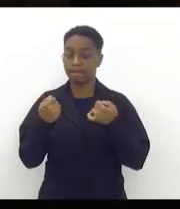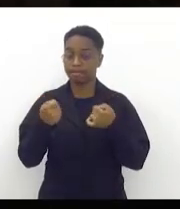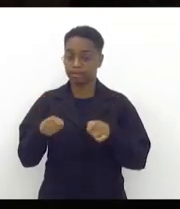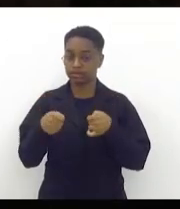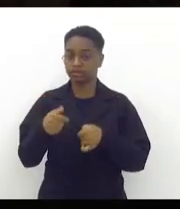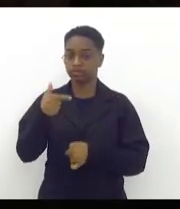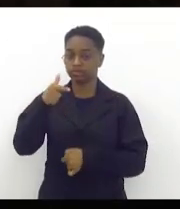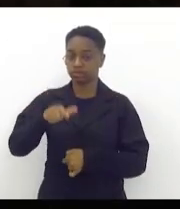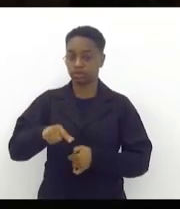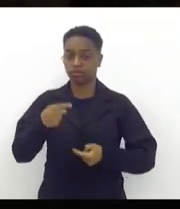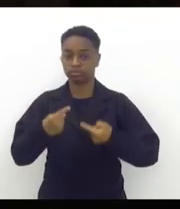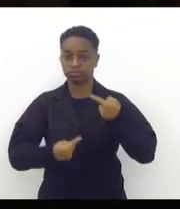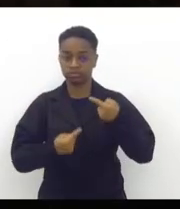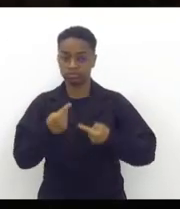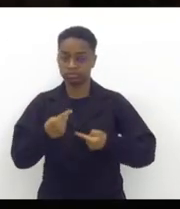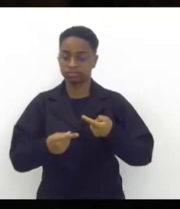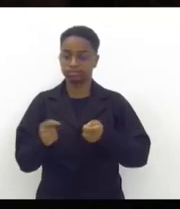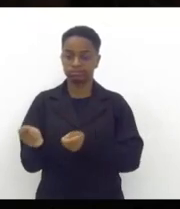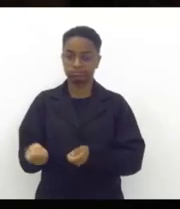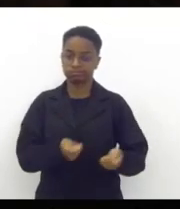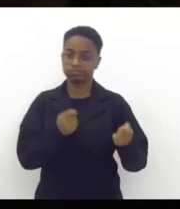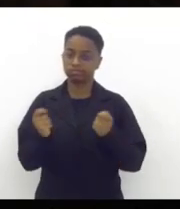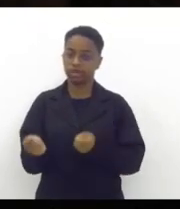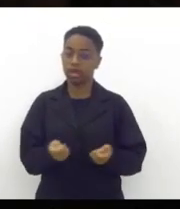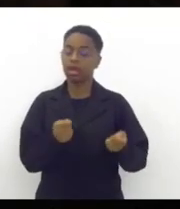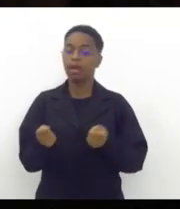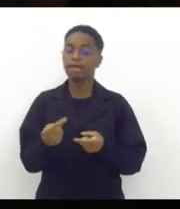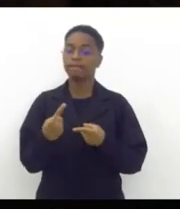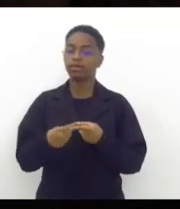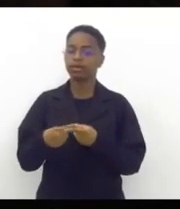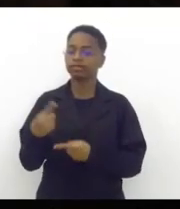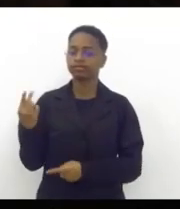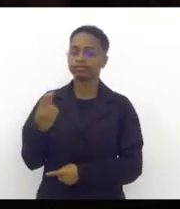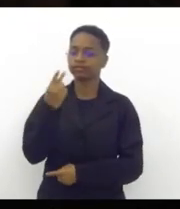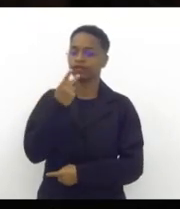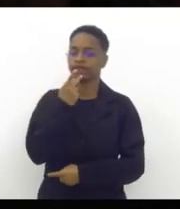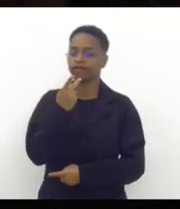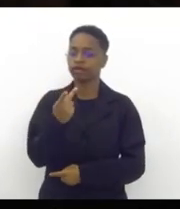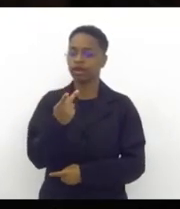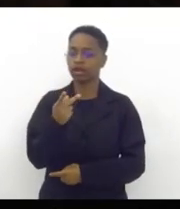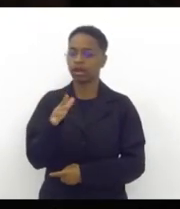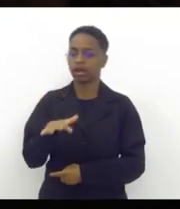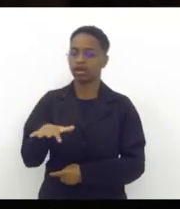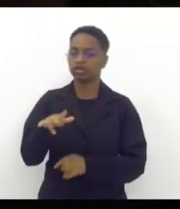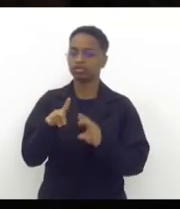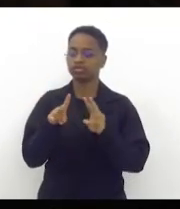recorrente, porque é impossível a gente falar sobre esse tema